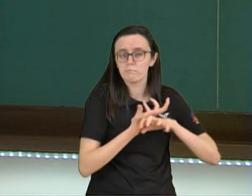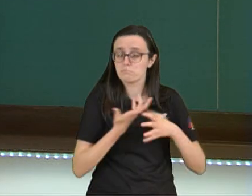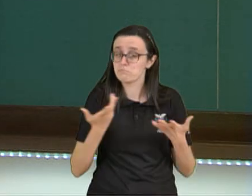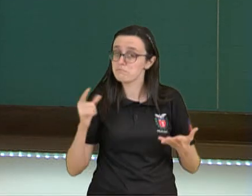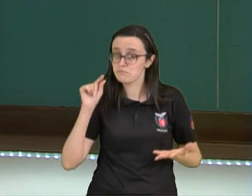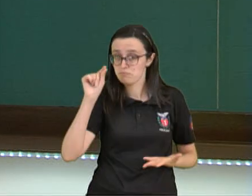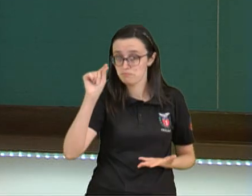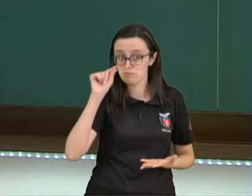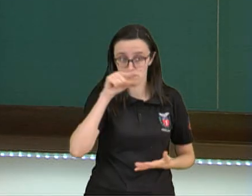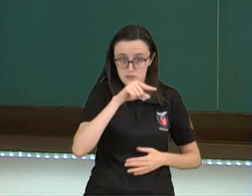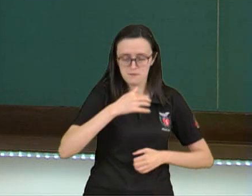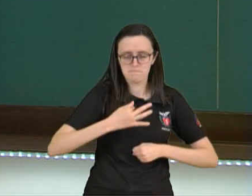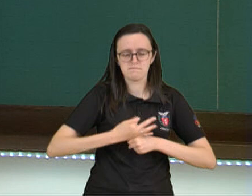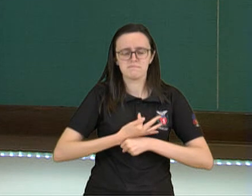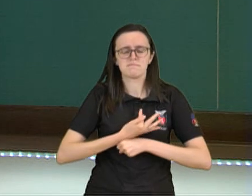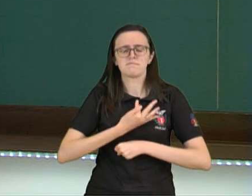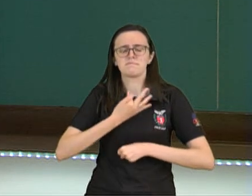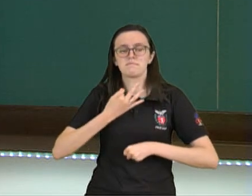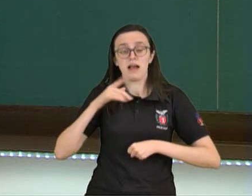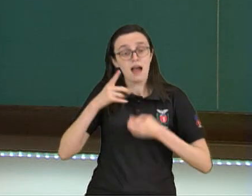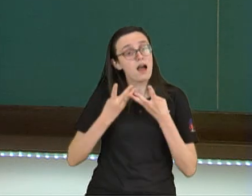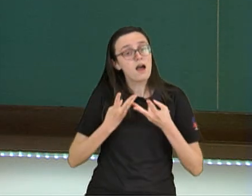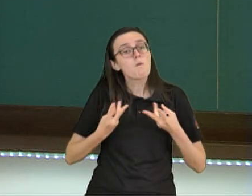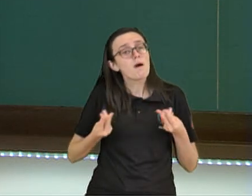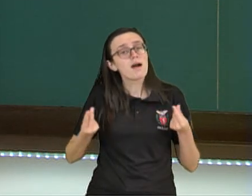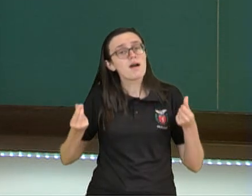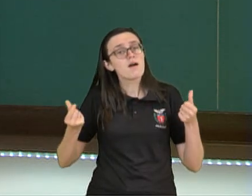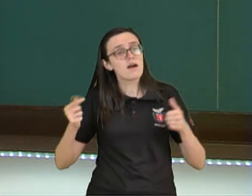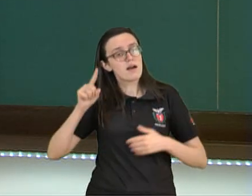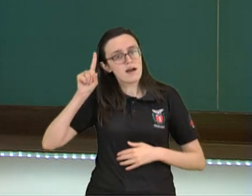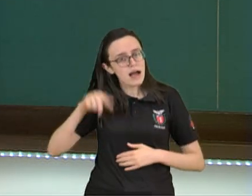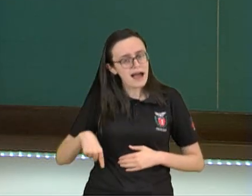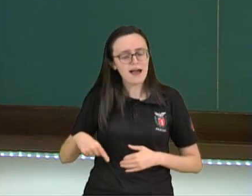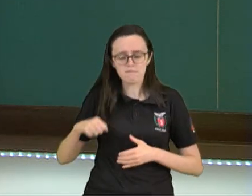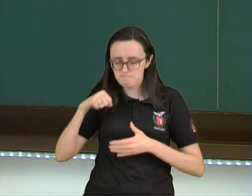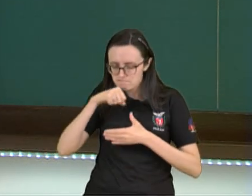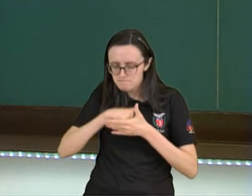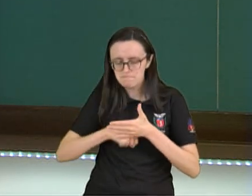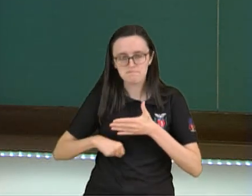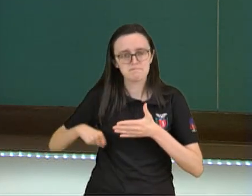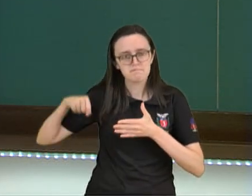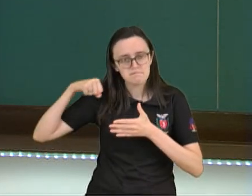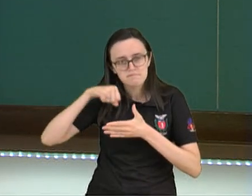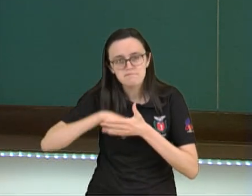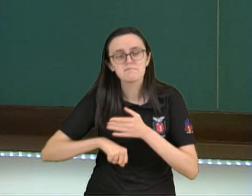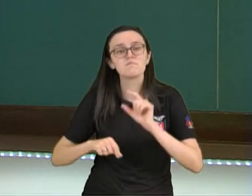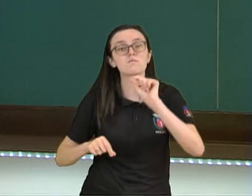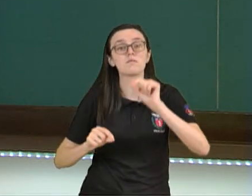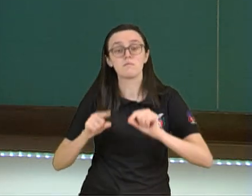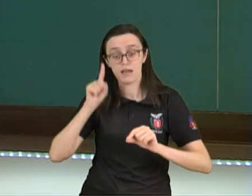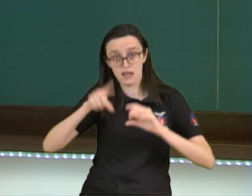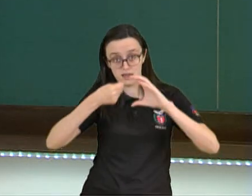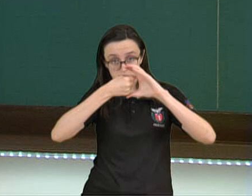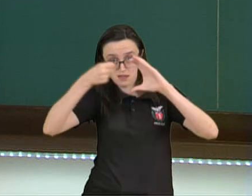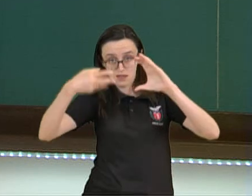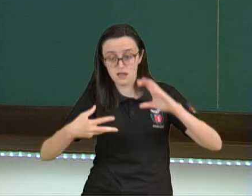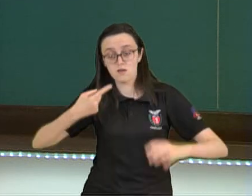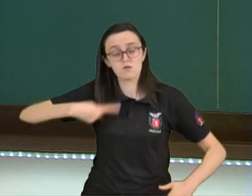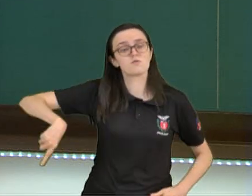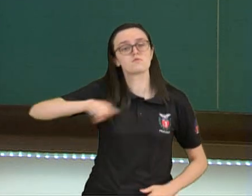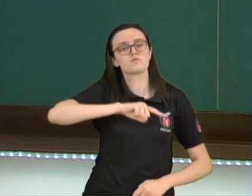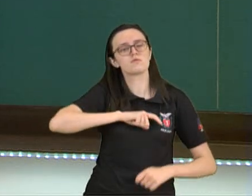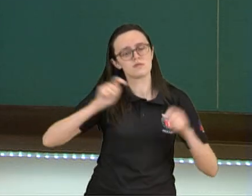é, resiliência é uma qualidade. Nós vamos ver uma característica que nós podemos, se não